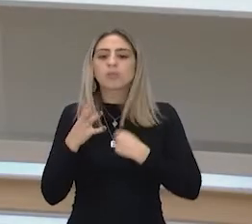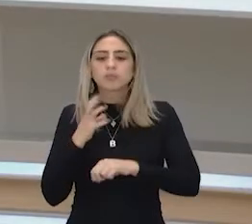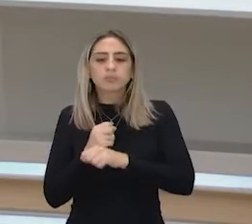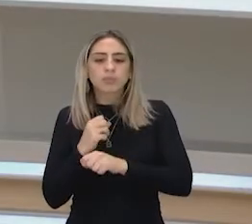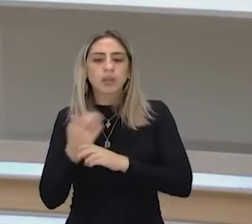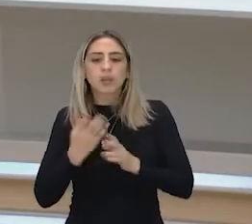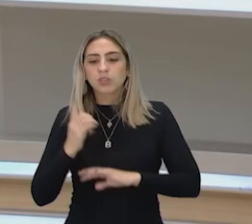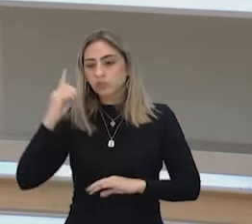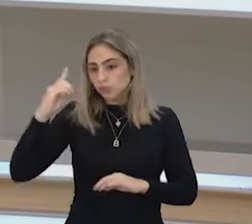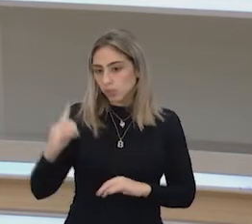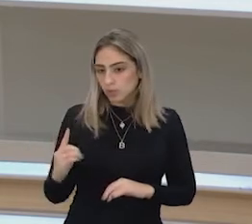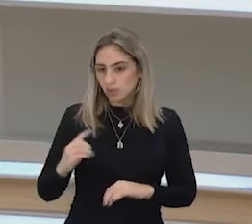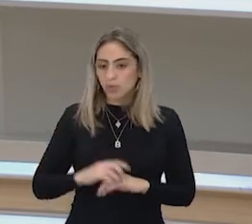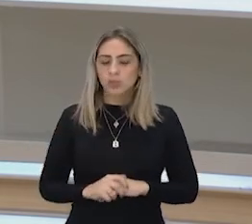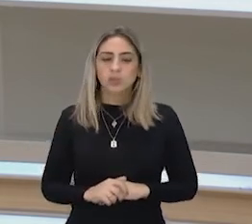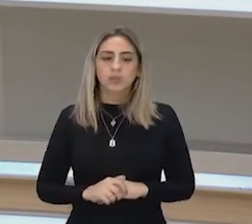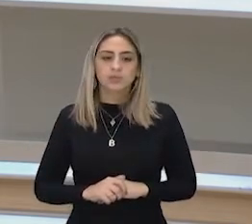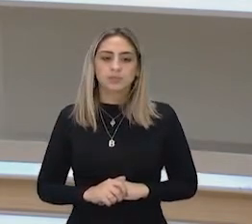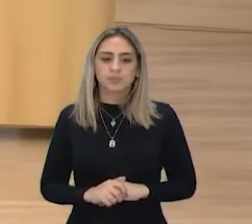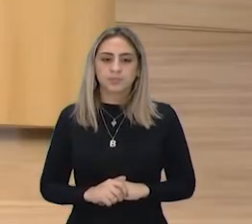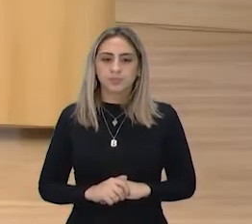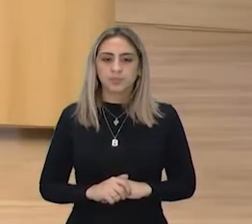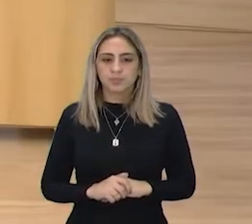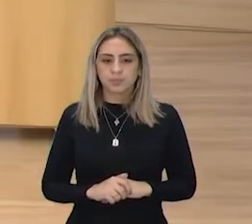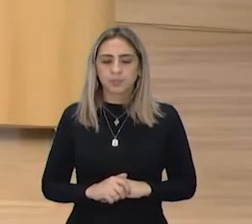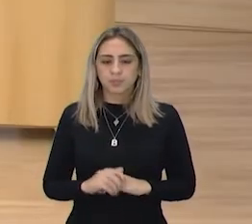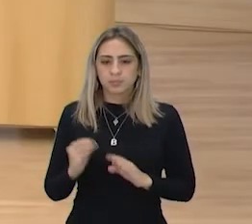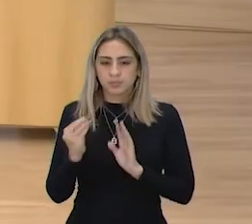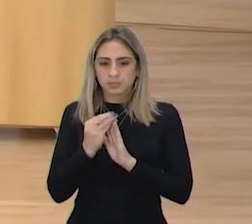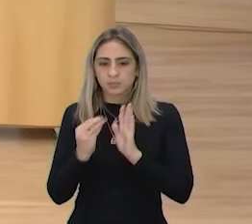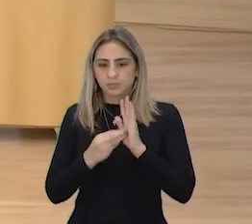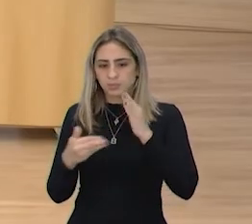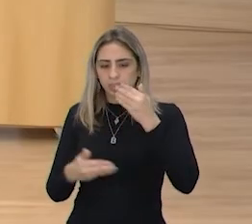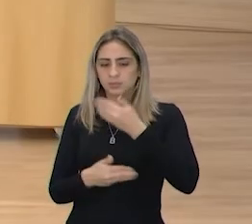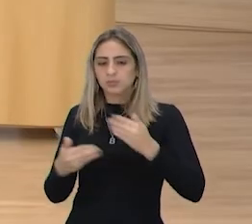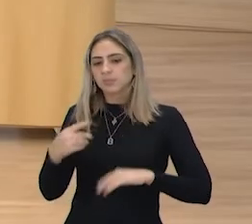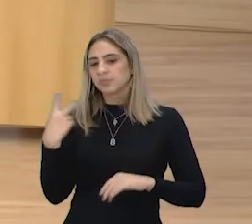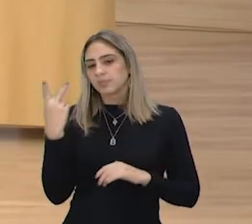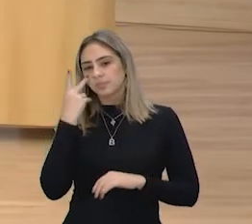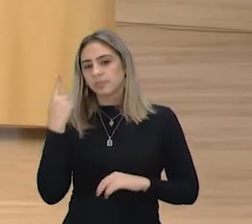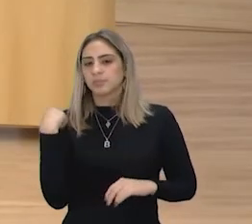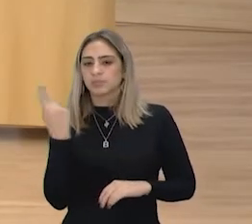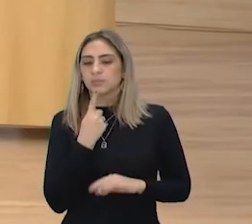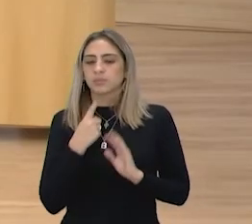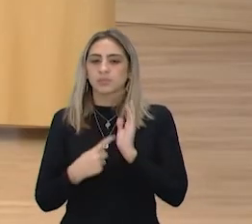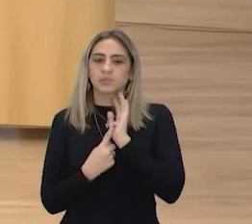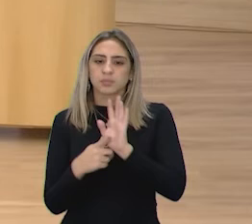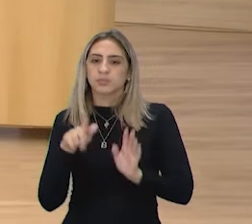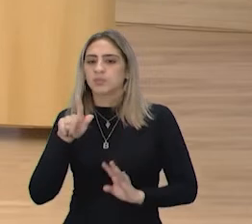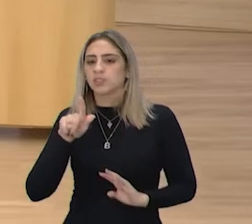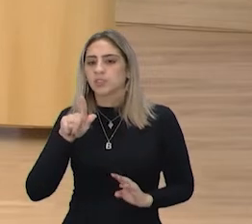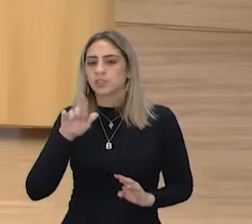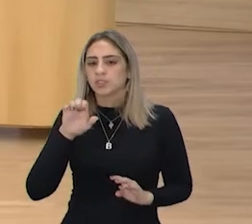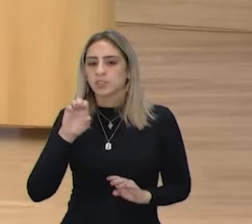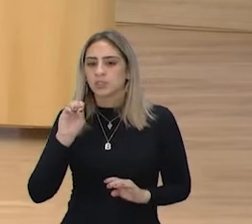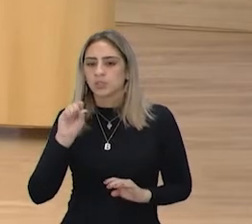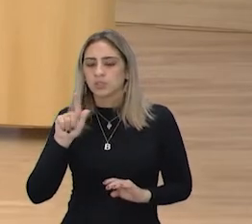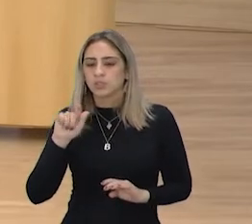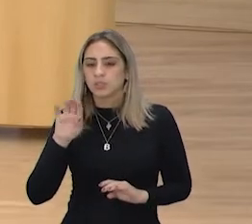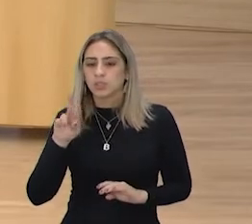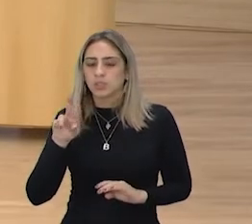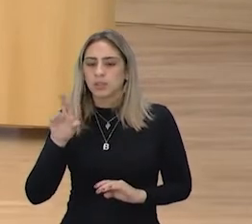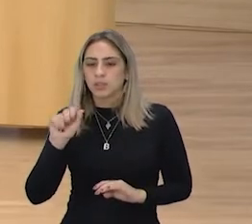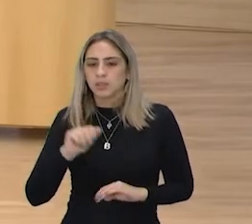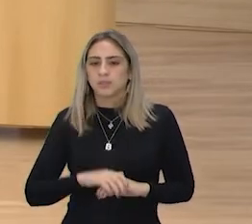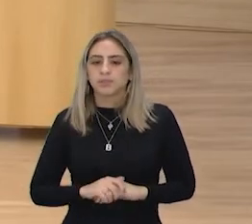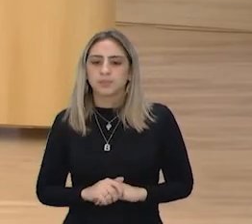nosso diretor Juliano, ele vai colocar para a gente a telinha aqui, para a gente mostrar no GeoGebra como que fica esse gráfico.